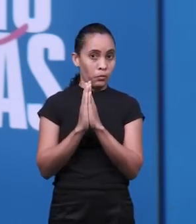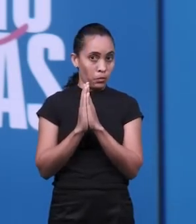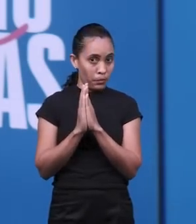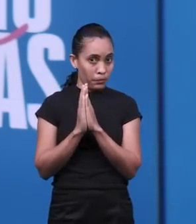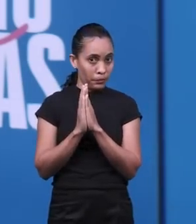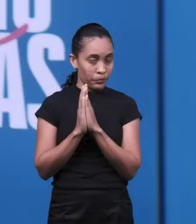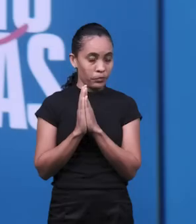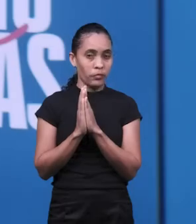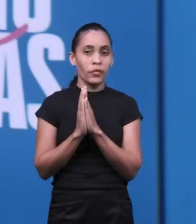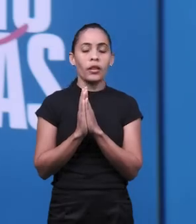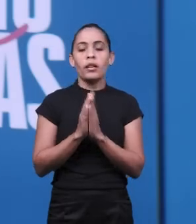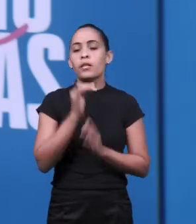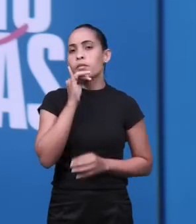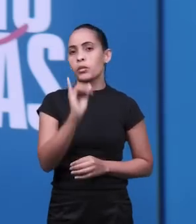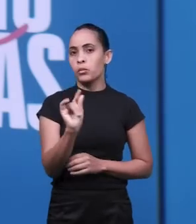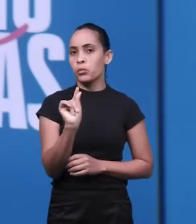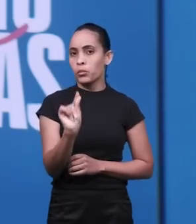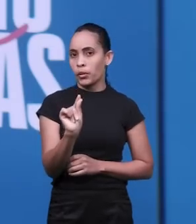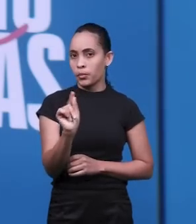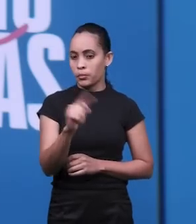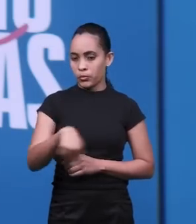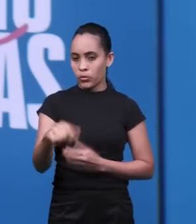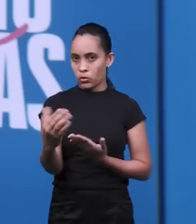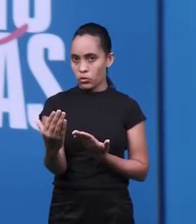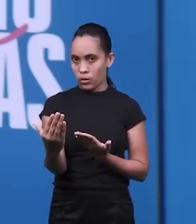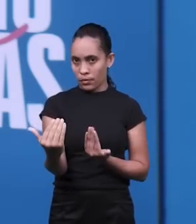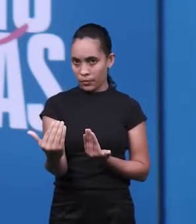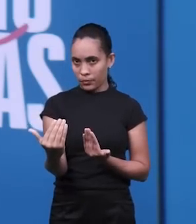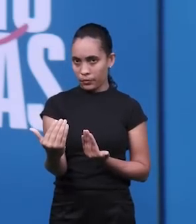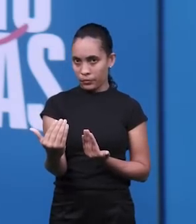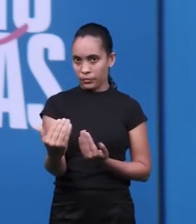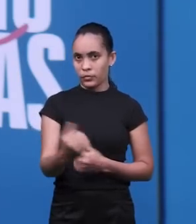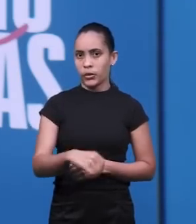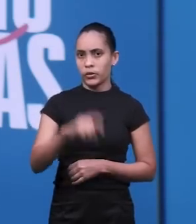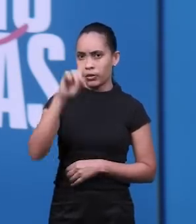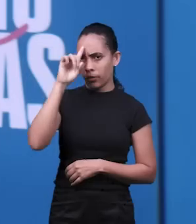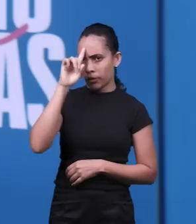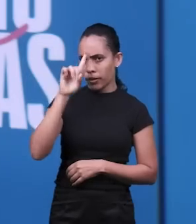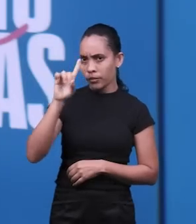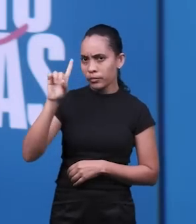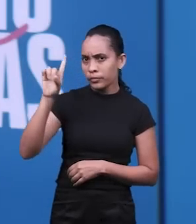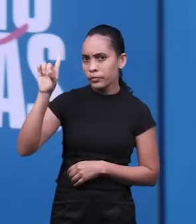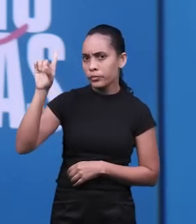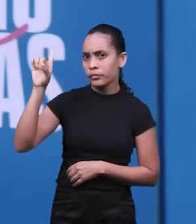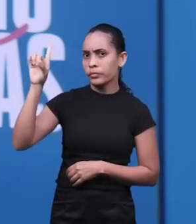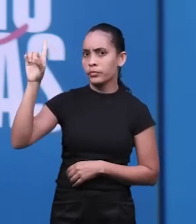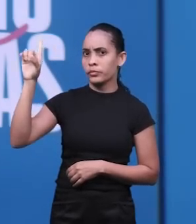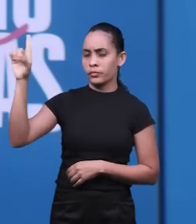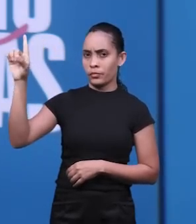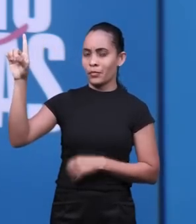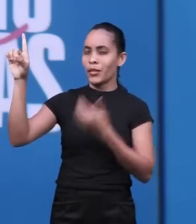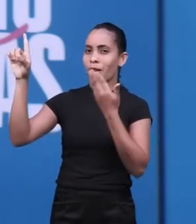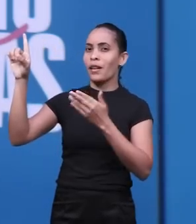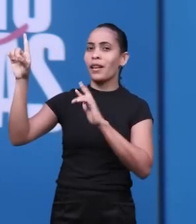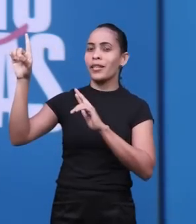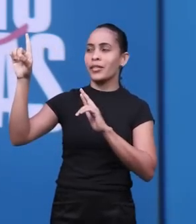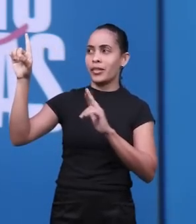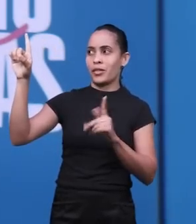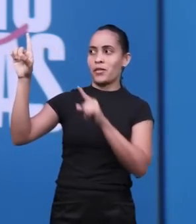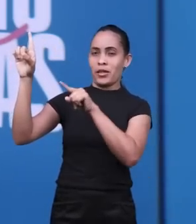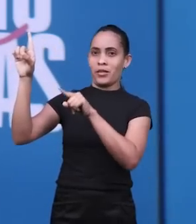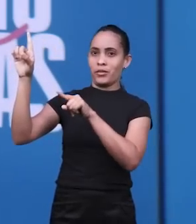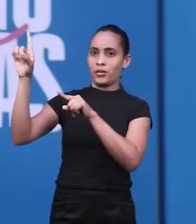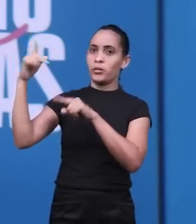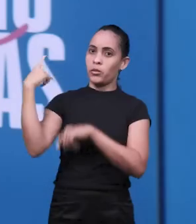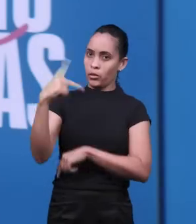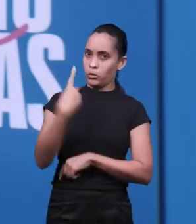deixar aqui uma palavra para os jovens. O Senhor faz diferença. O Senhor vai ser a diferença na vida